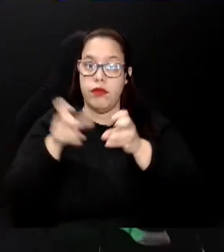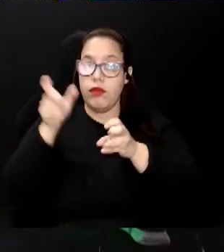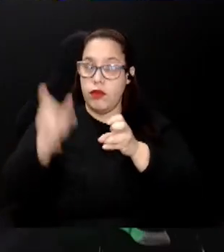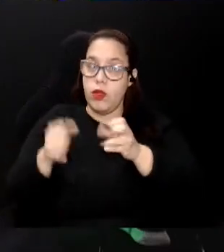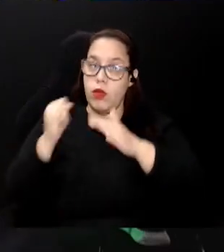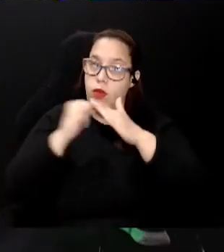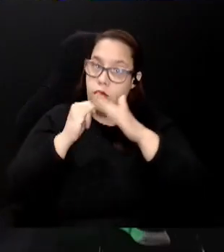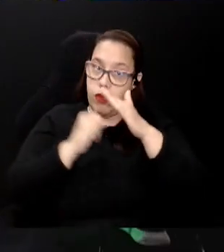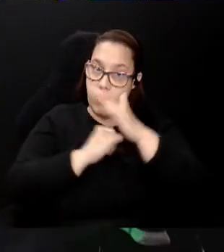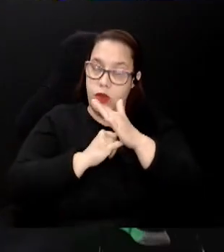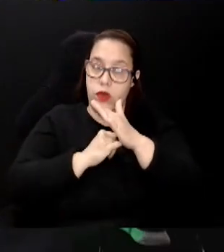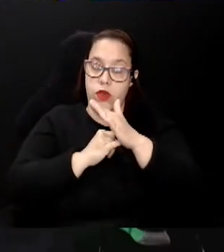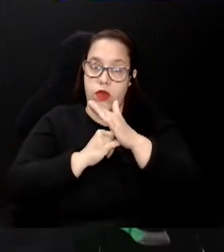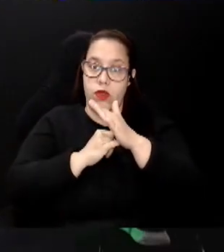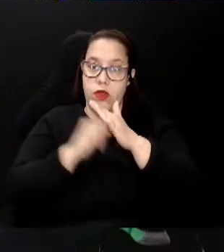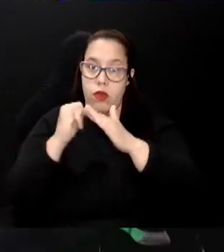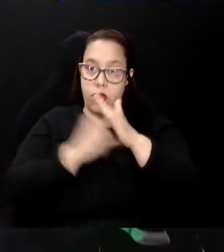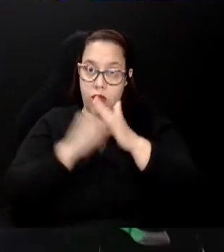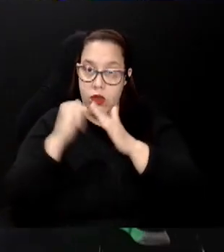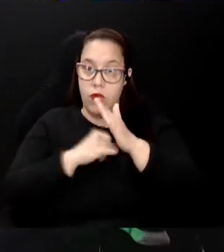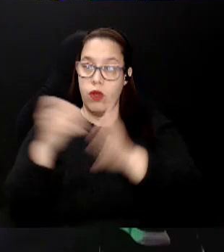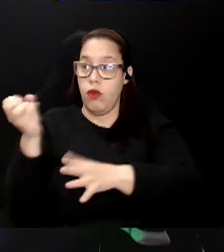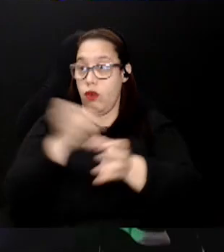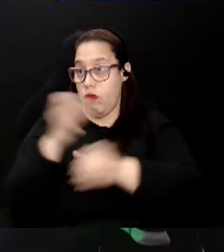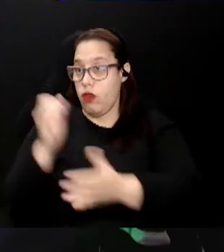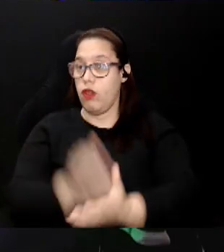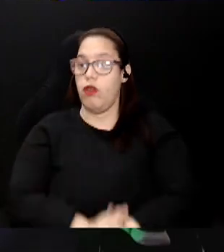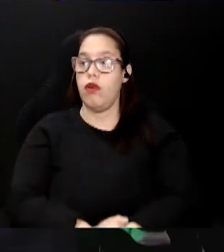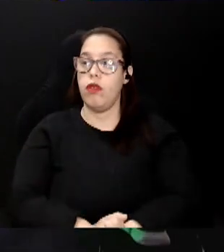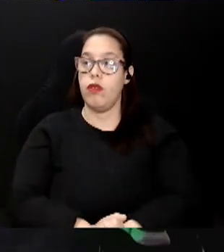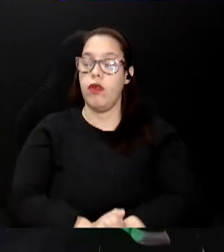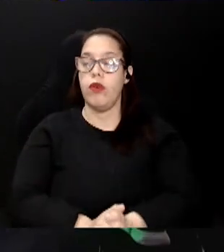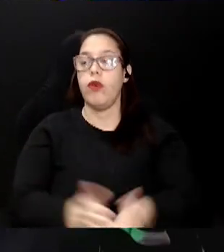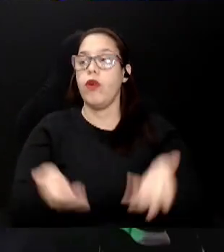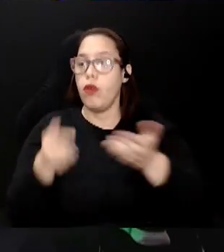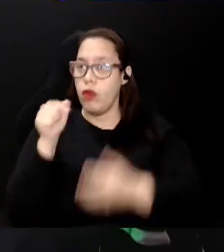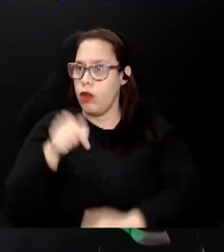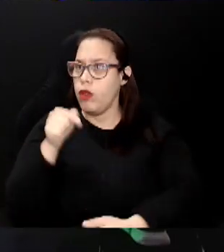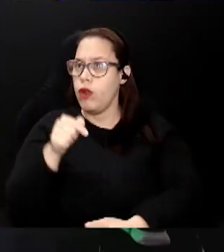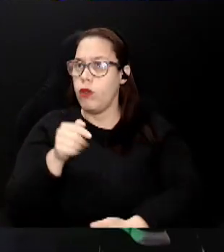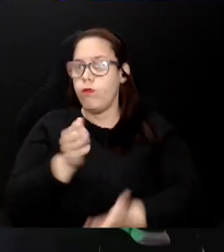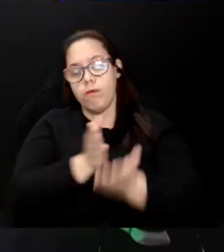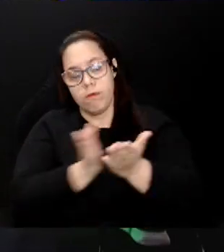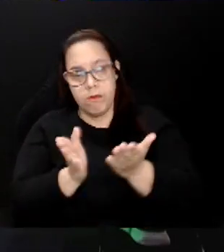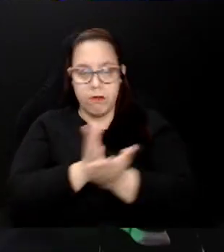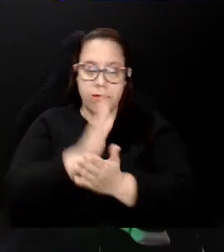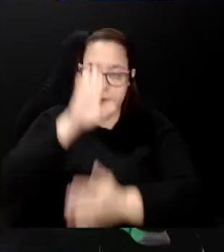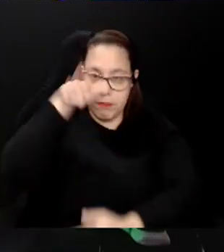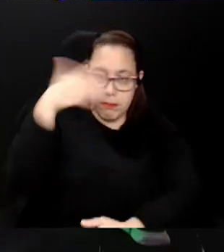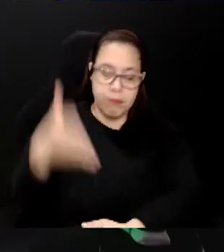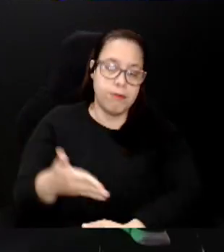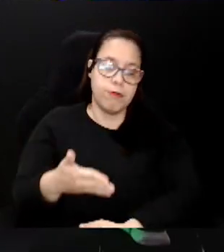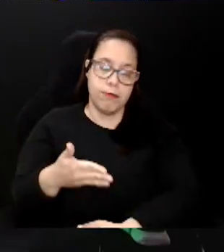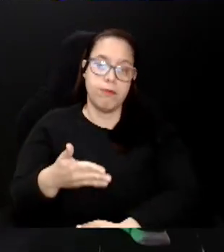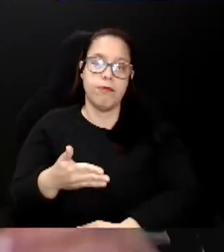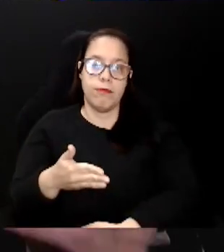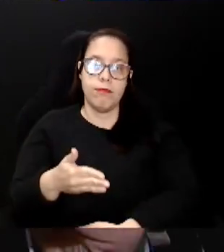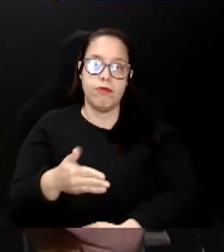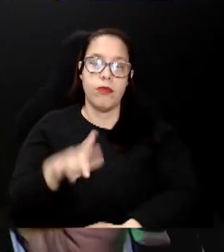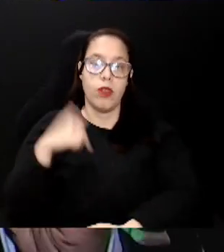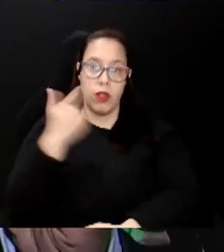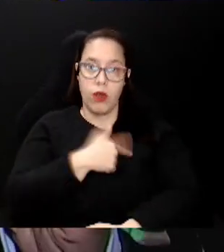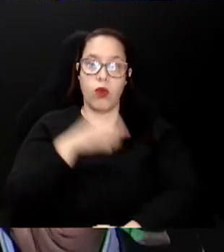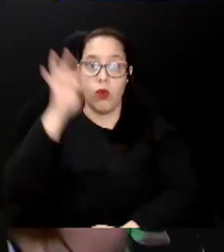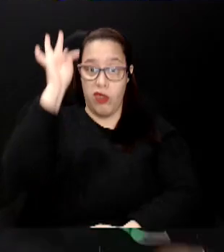uma ação inovadora. E eu quero aqui dividir, essa honra com os nossos técnicos,